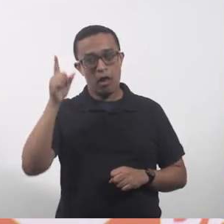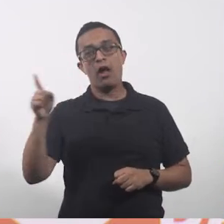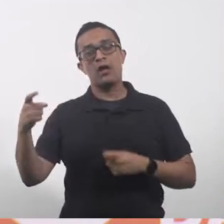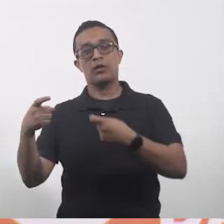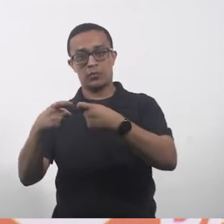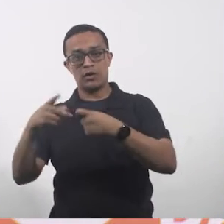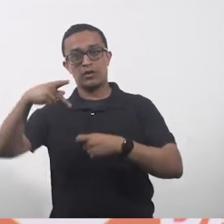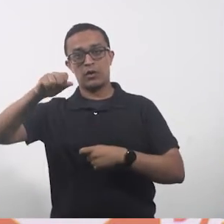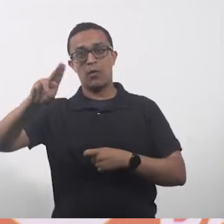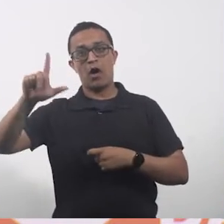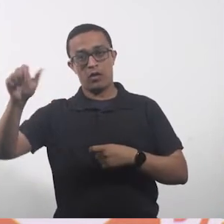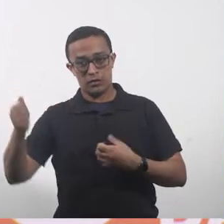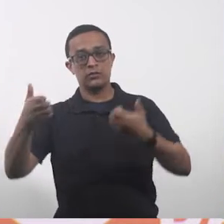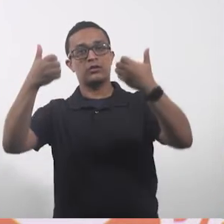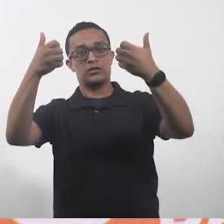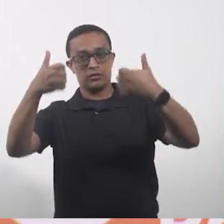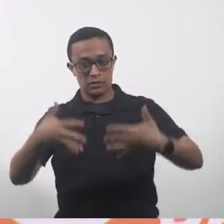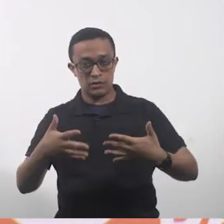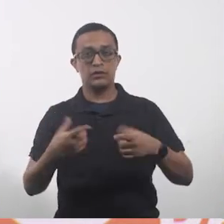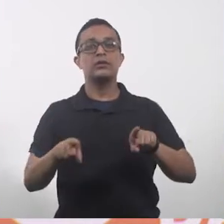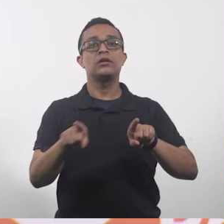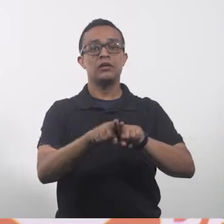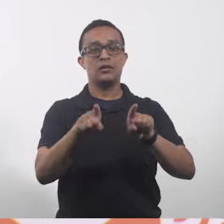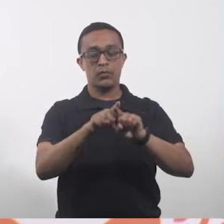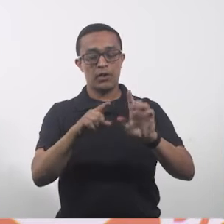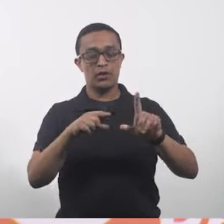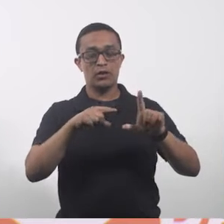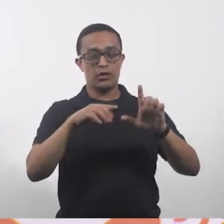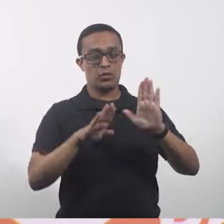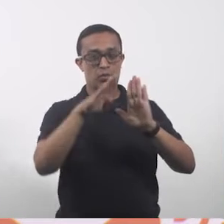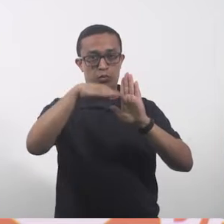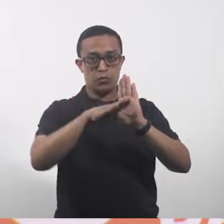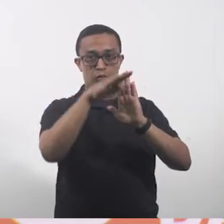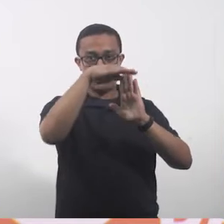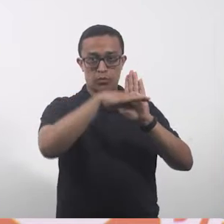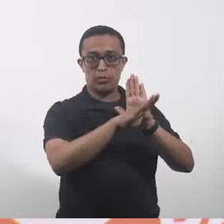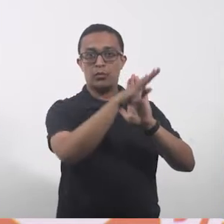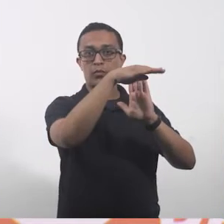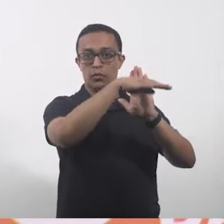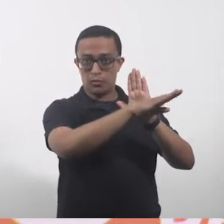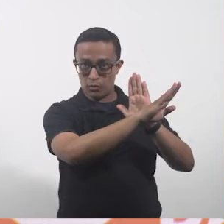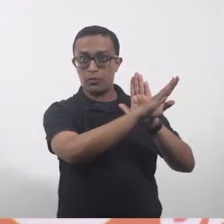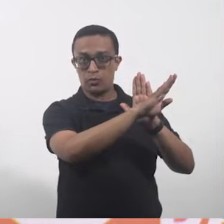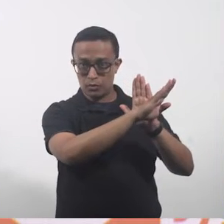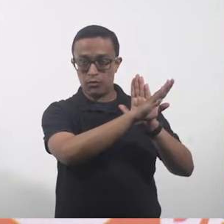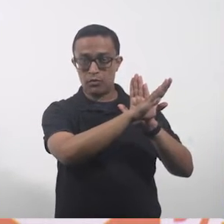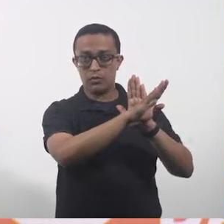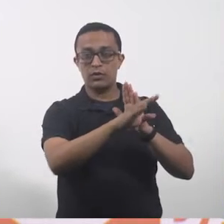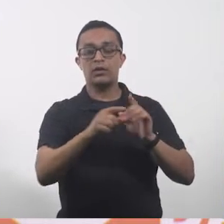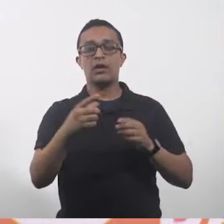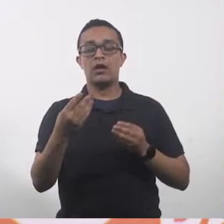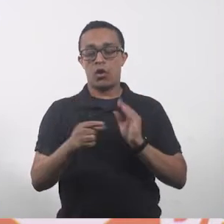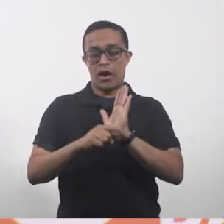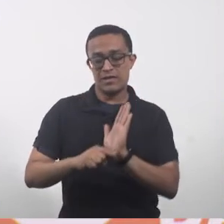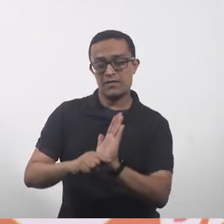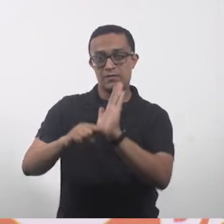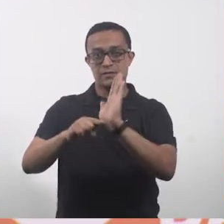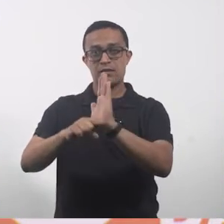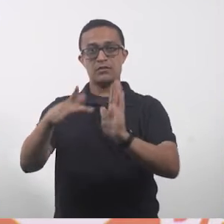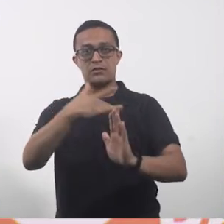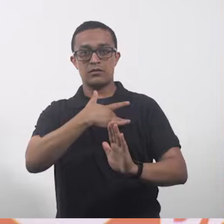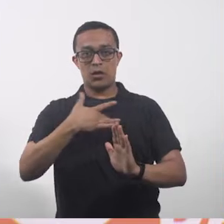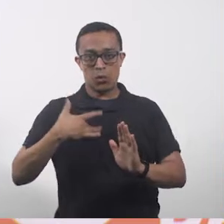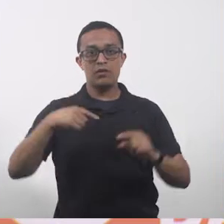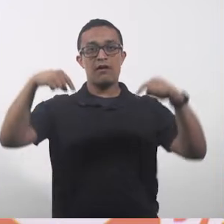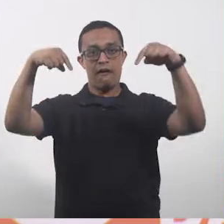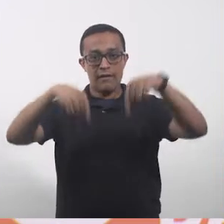isso, e também os indicadores da avaliação dos indicadores da assistência de saúde